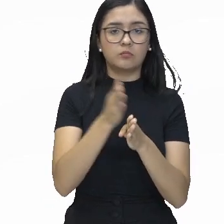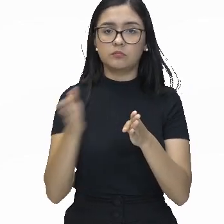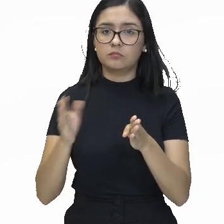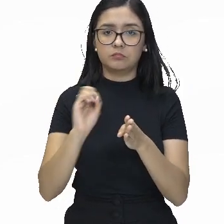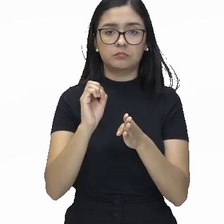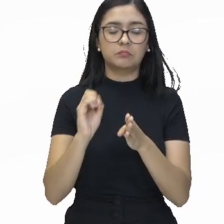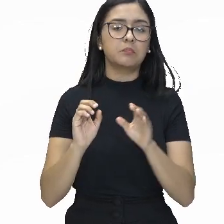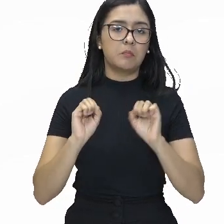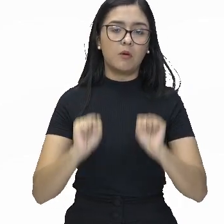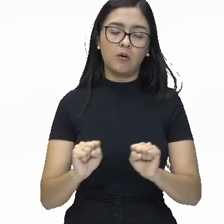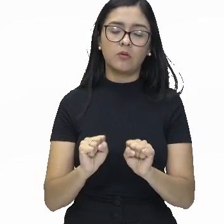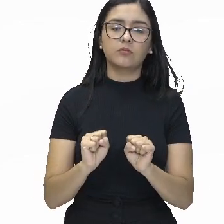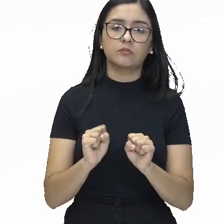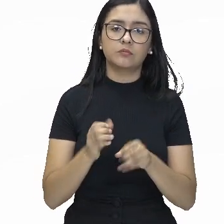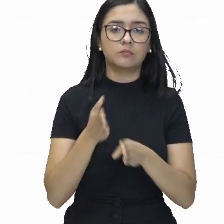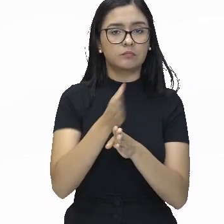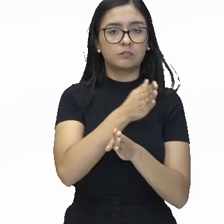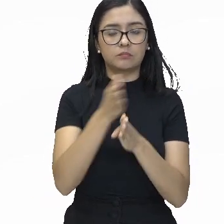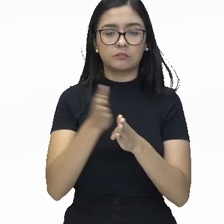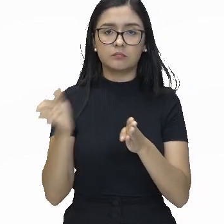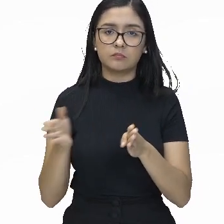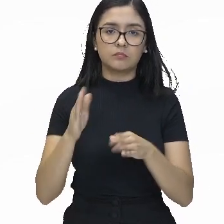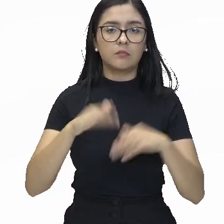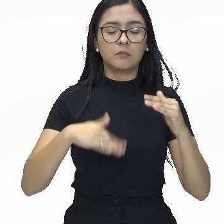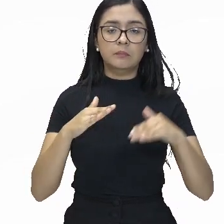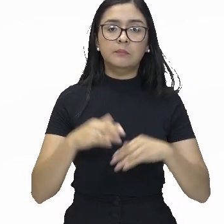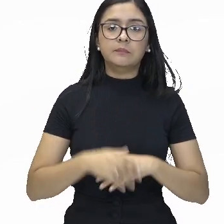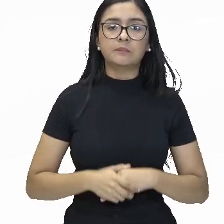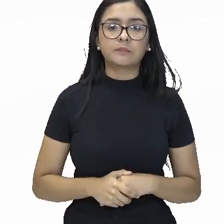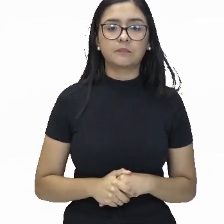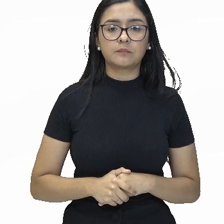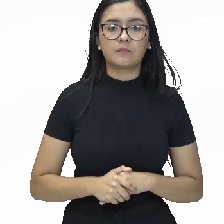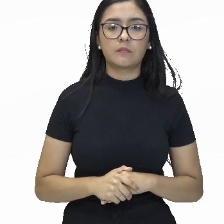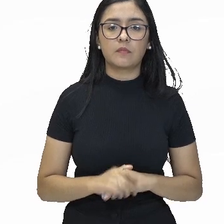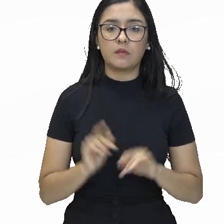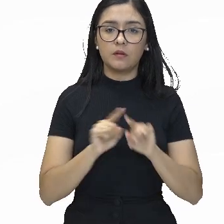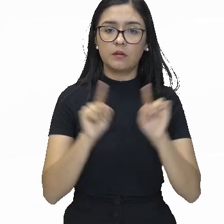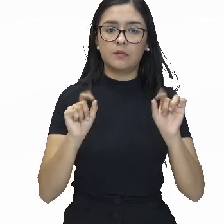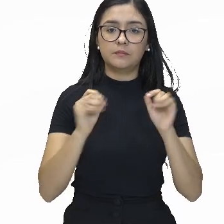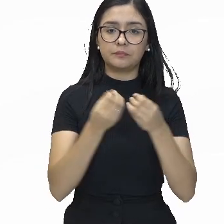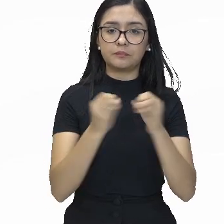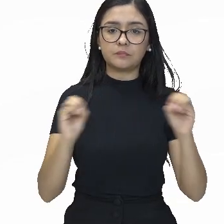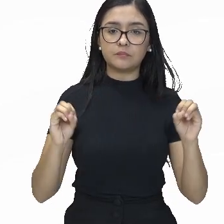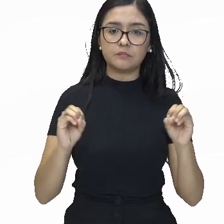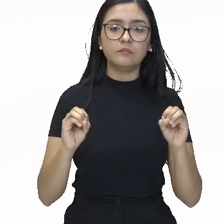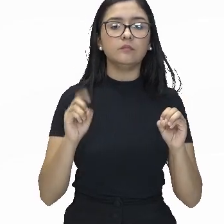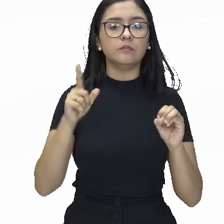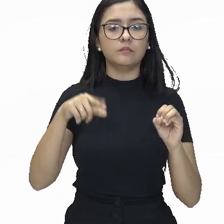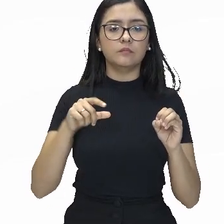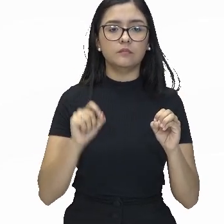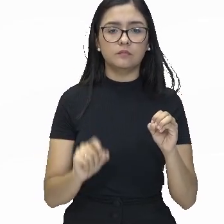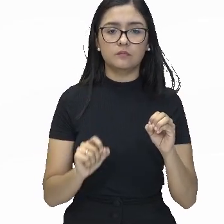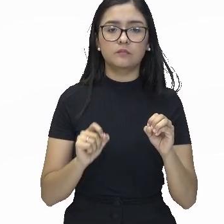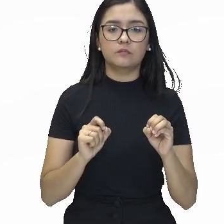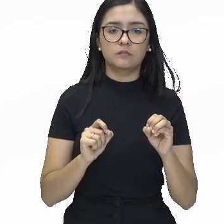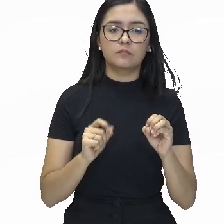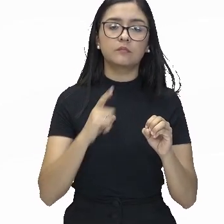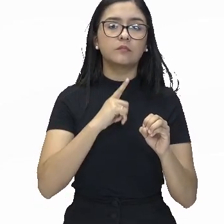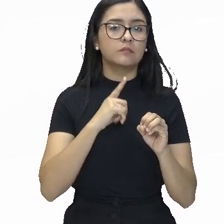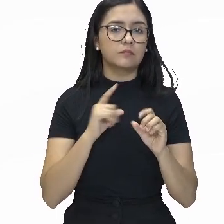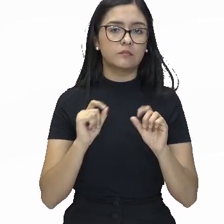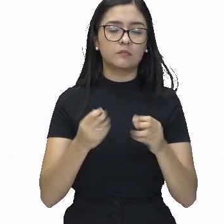subordinada ela pode vir antes ou pode vir depois. No caso das orações, nós